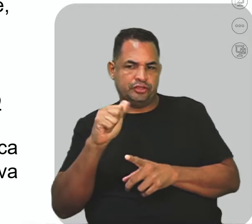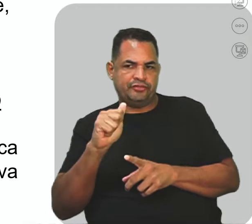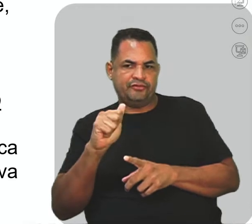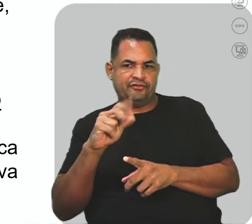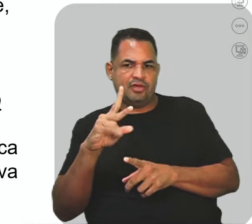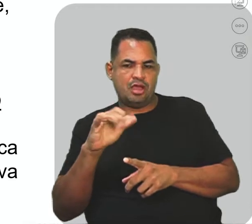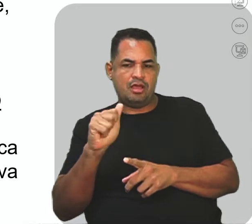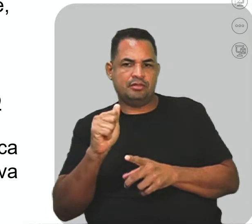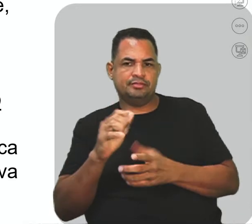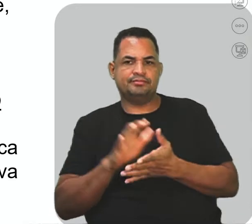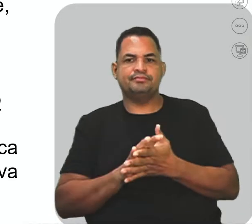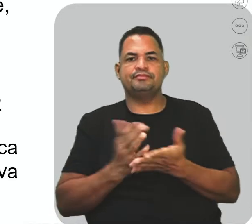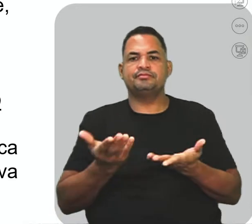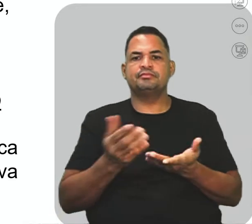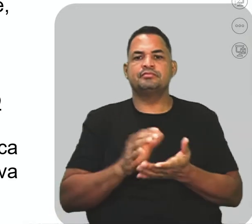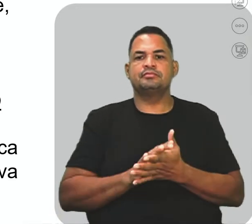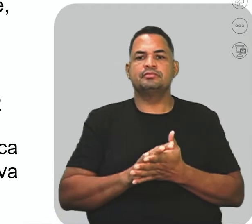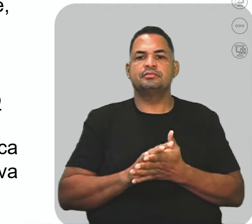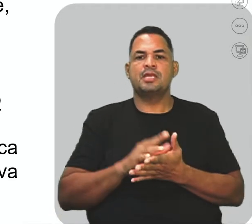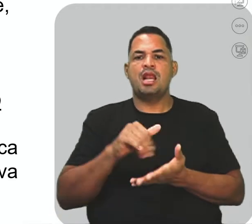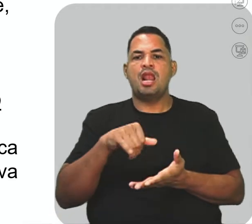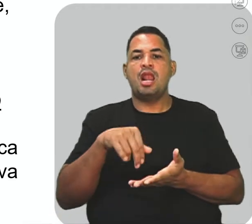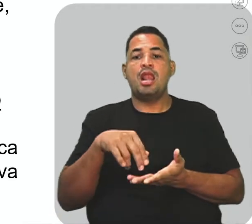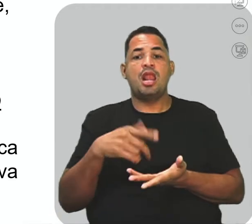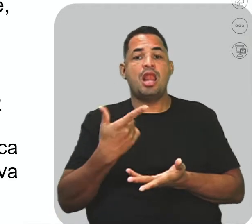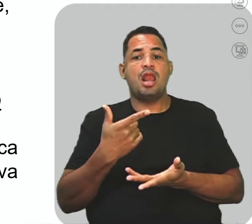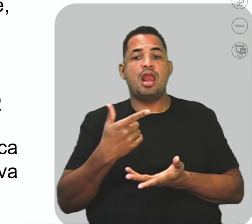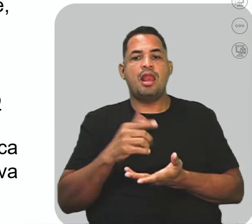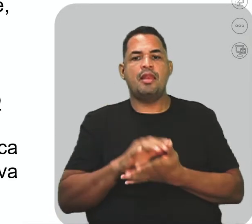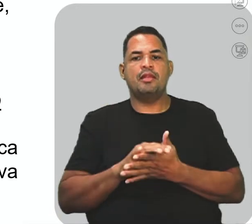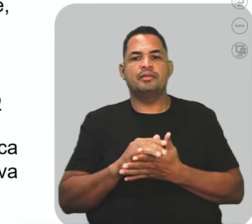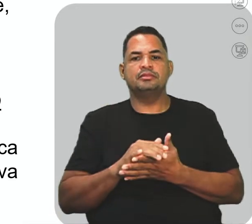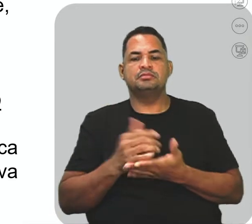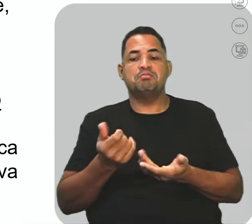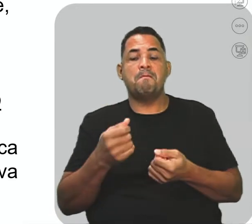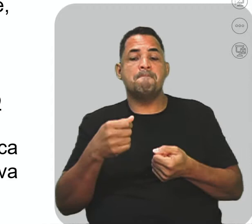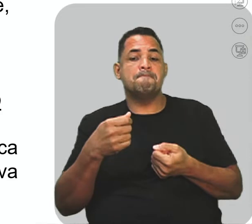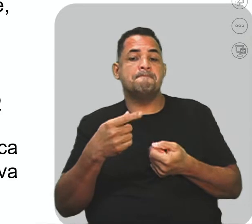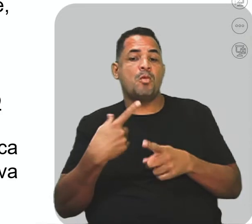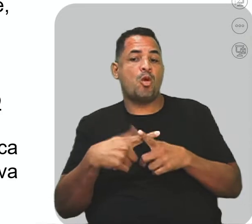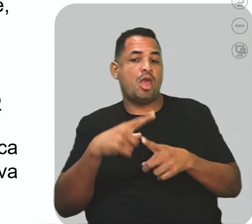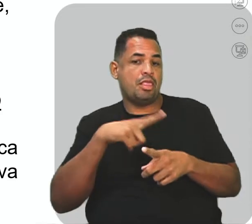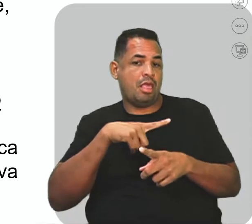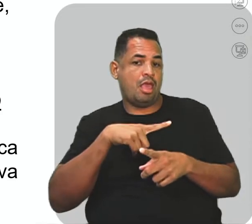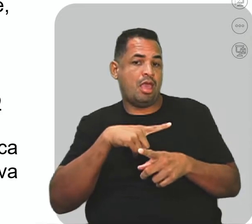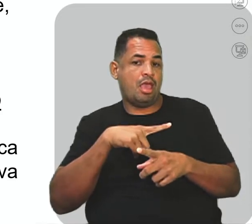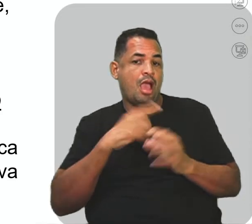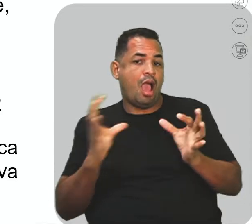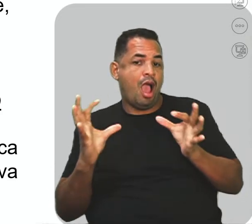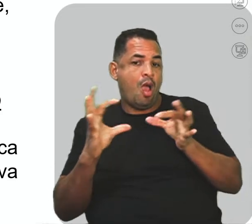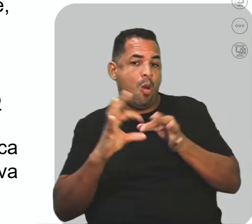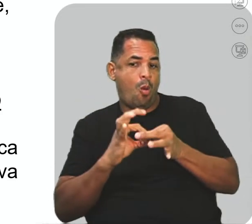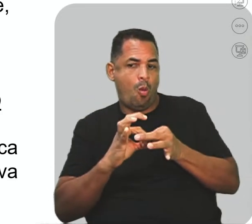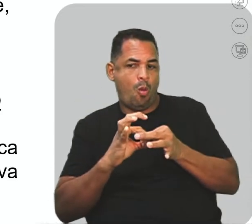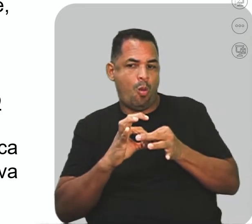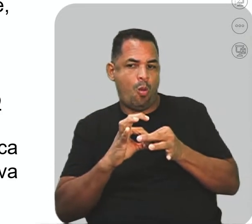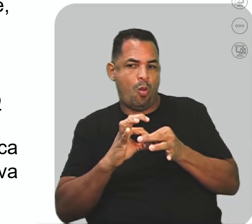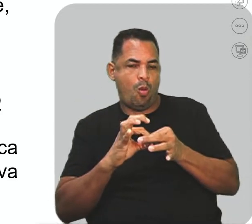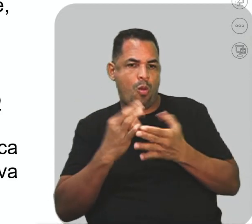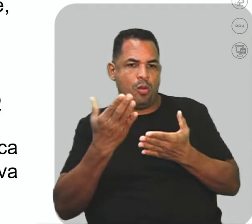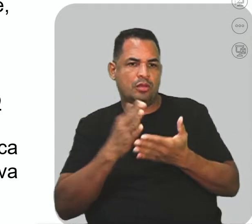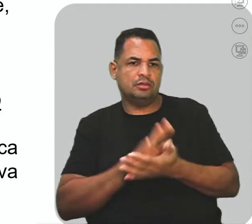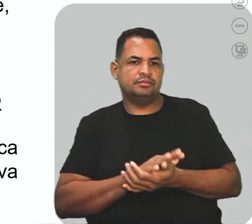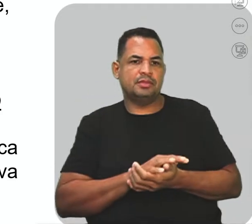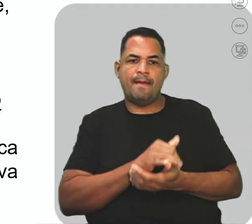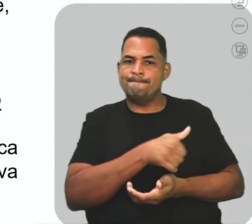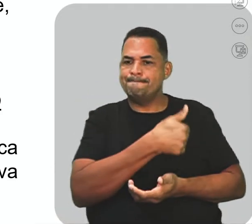oração, né, nem fez fortuna, é que está a presença da conjunção. Na primeira oração,